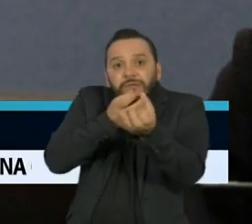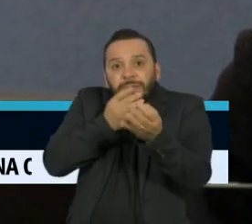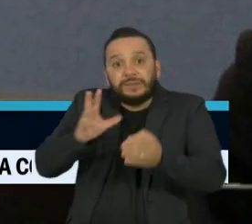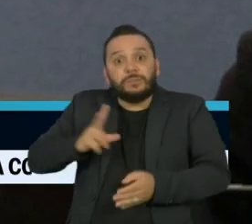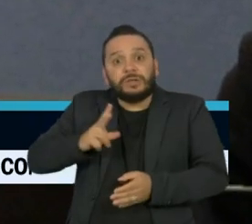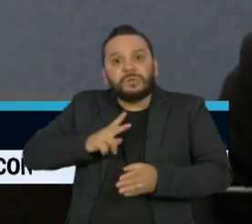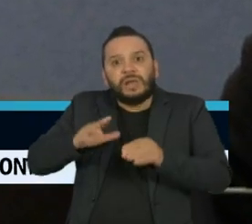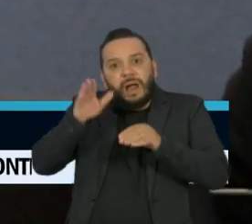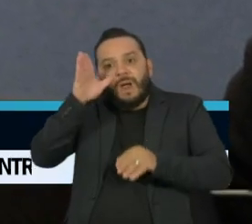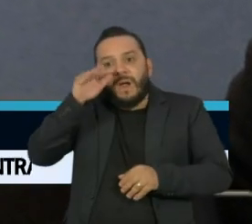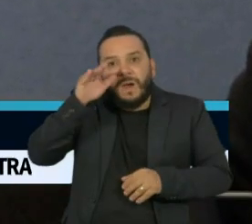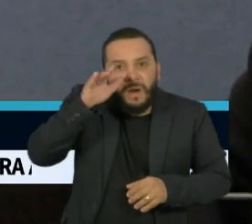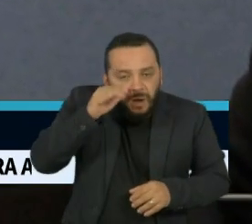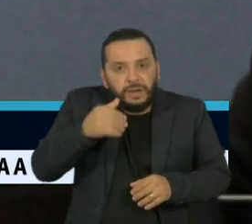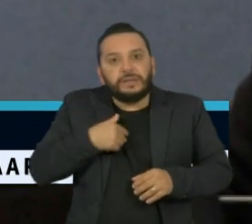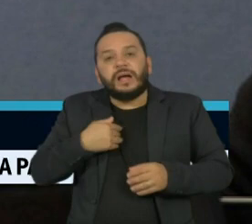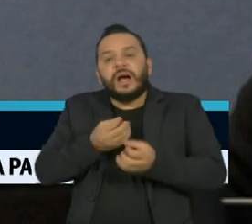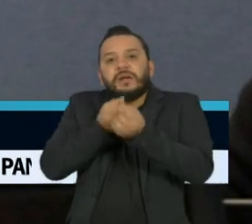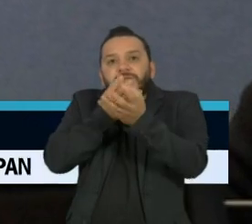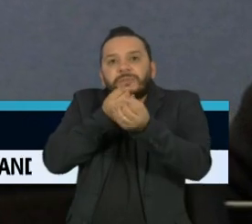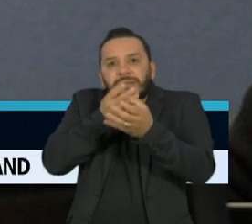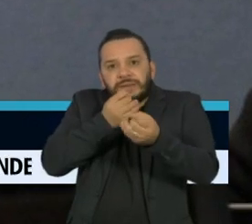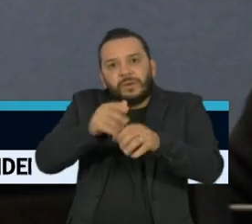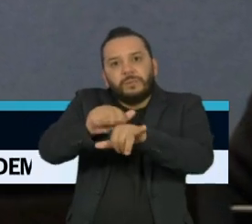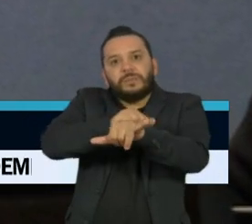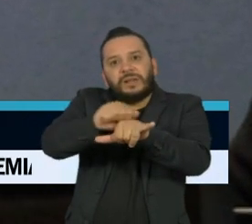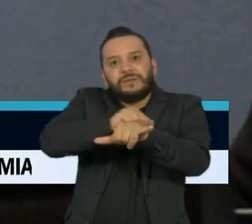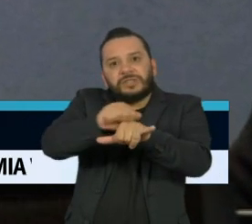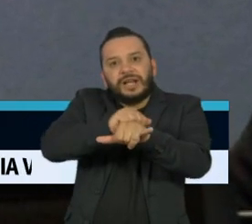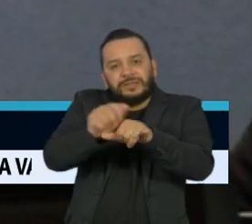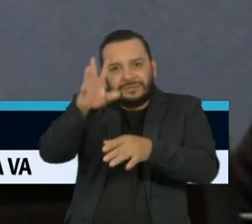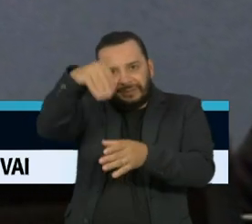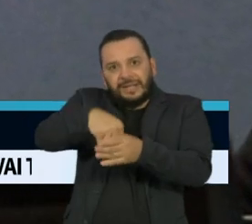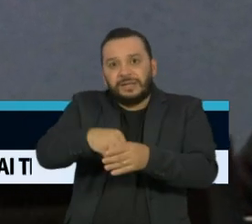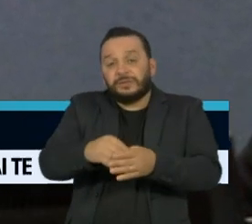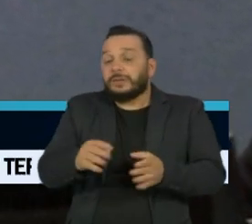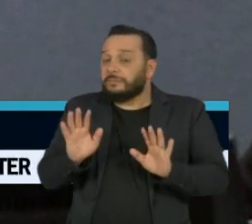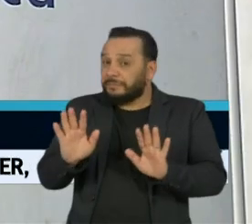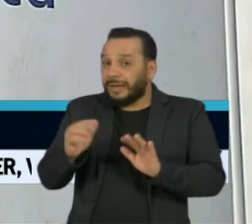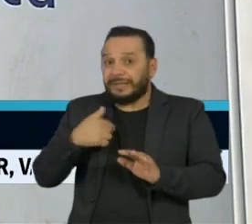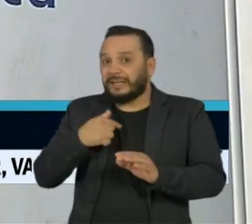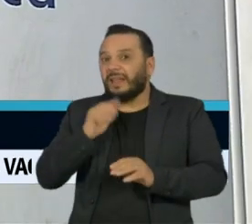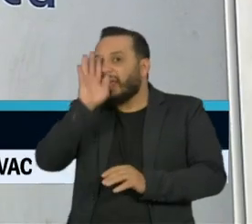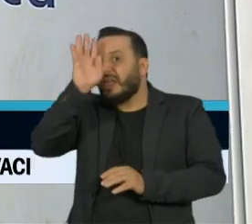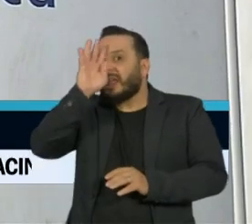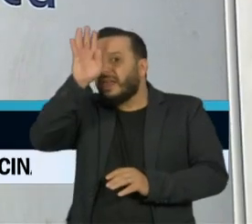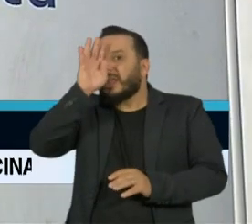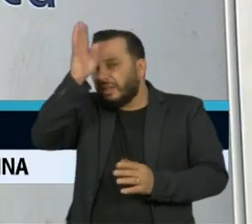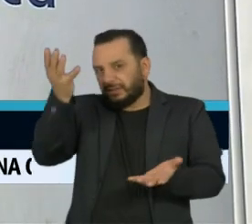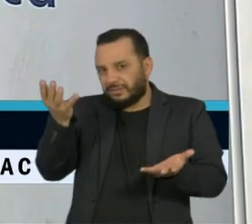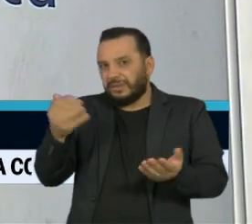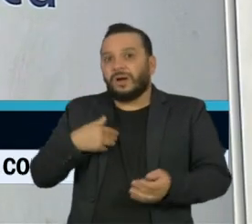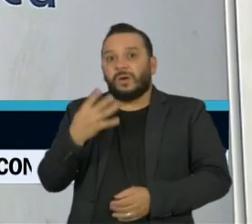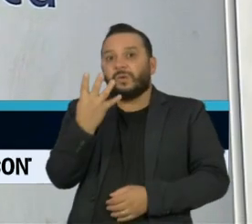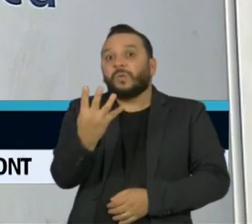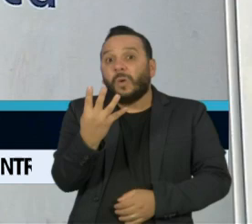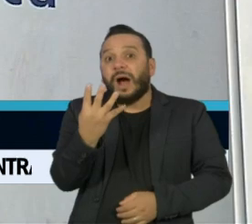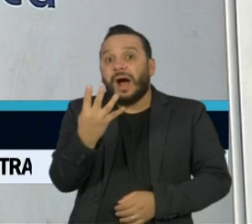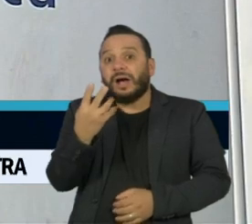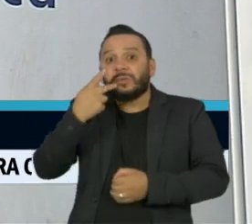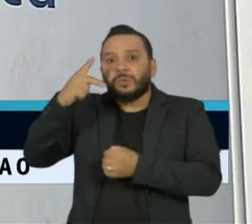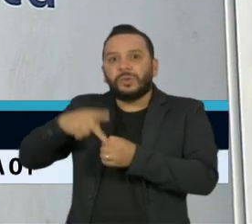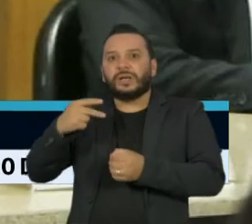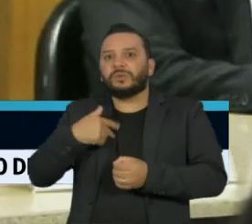sigilosas no banco de dados da operação sem cumprir os procedimentos legais quatro procuradores se